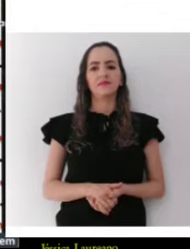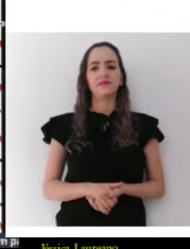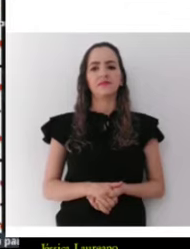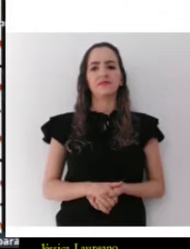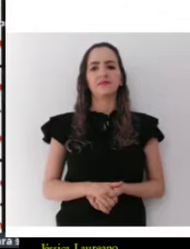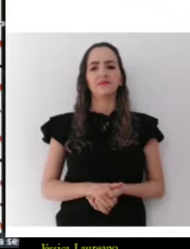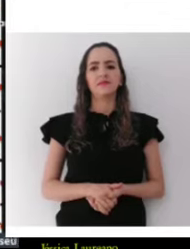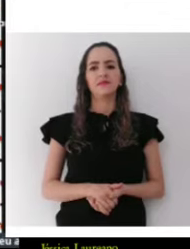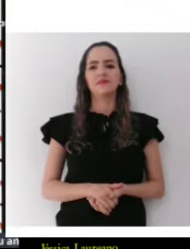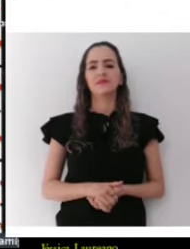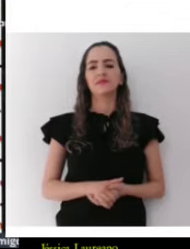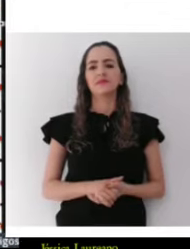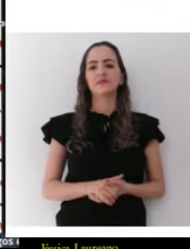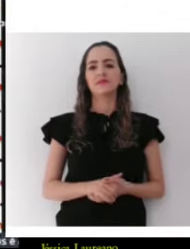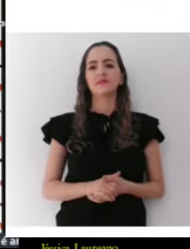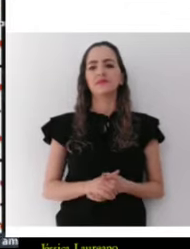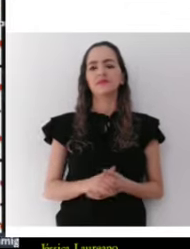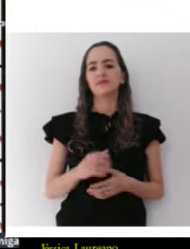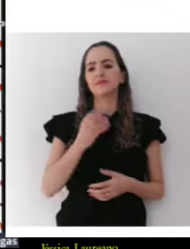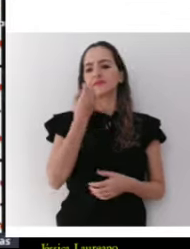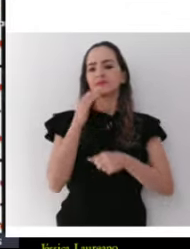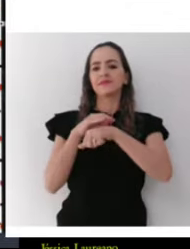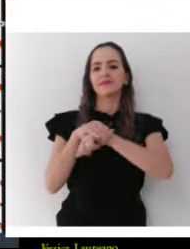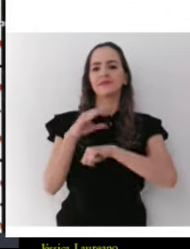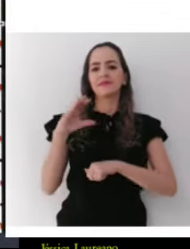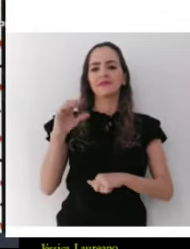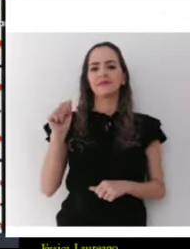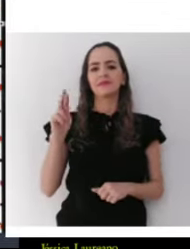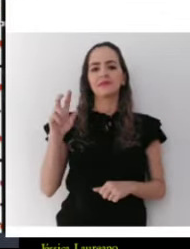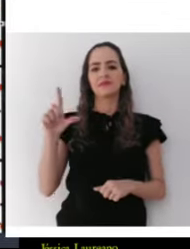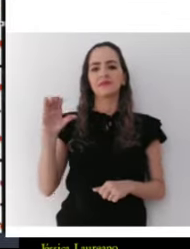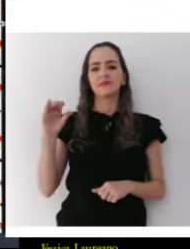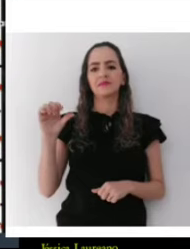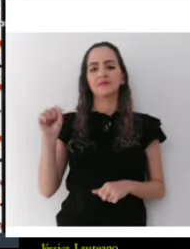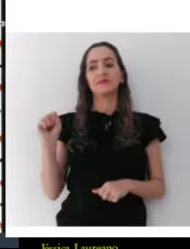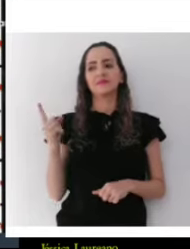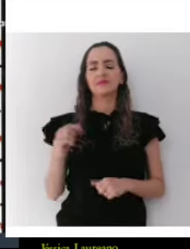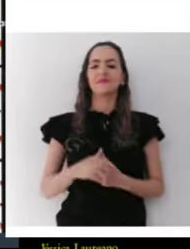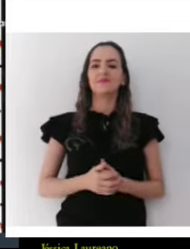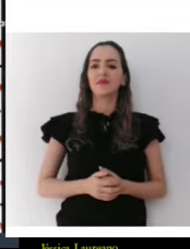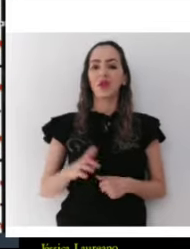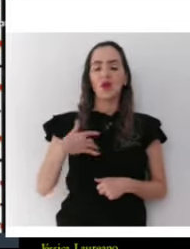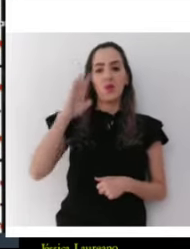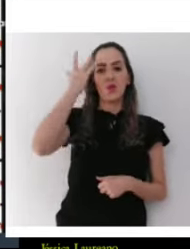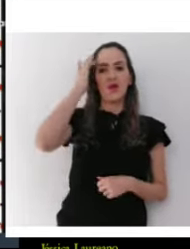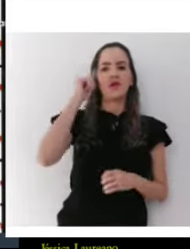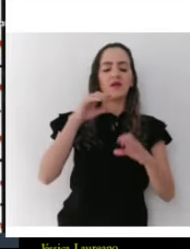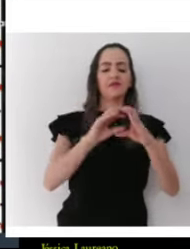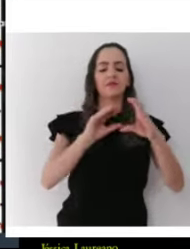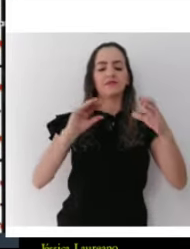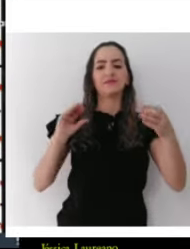Boa noite, Carlos. Eu acho que é cotação. Vamos lá? Vamos lá para não perdermos tempo. Karine, por